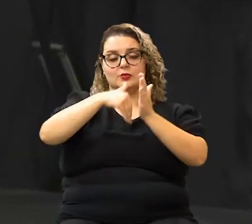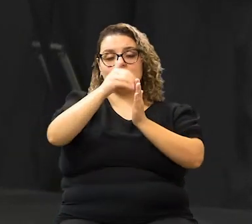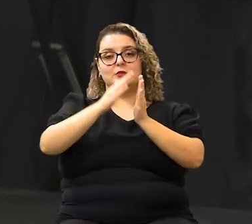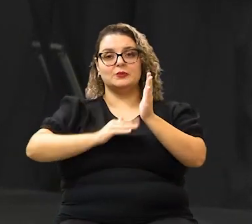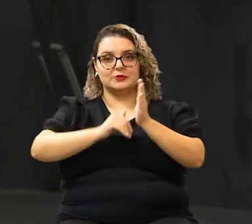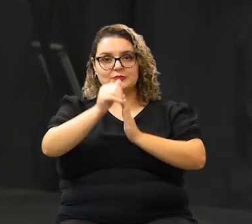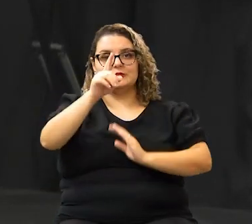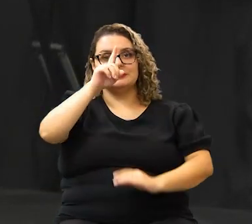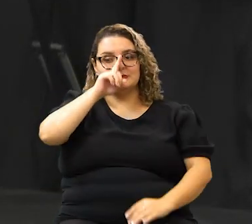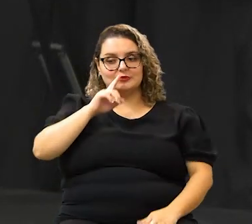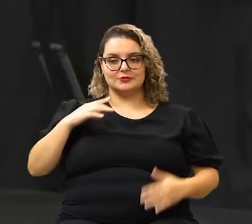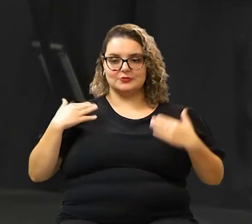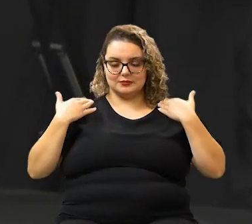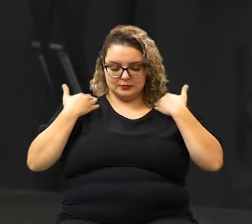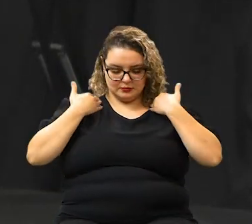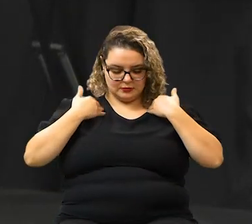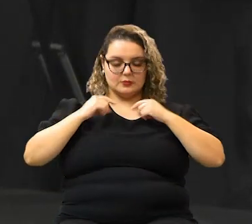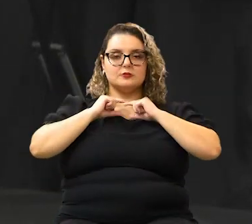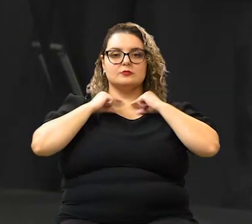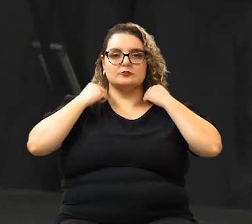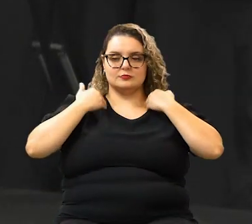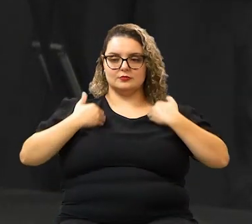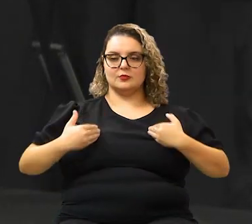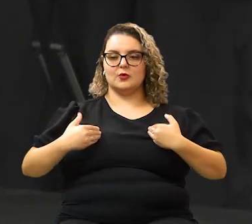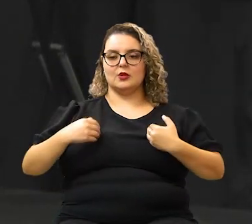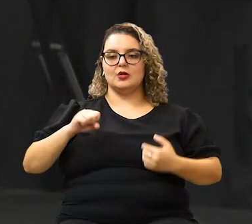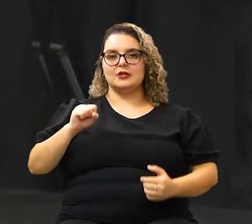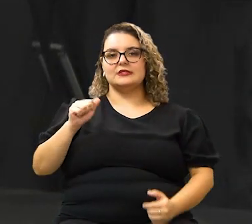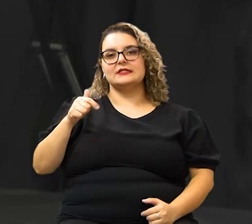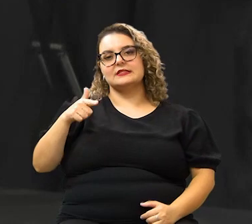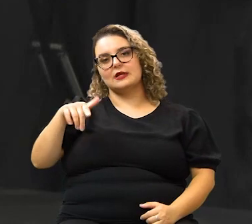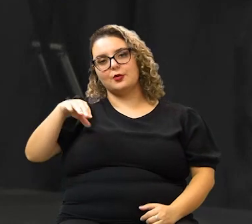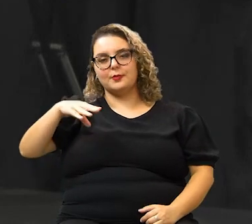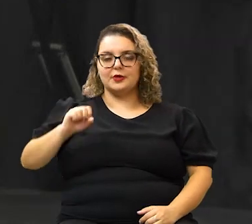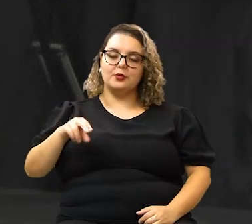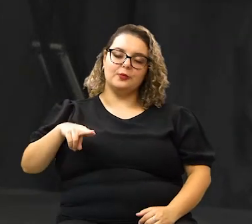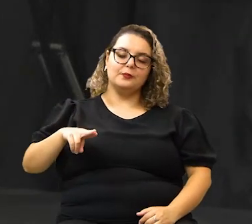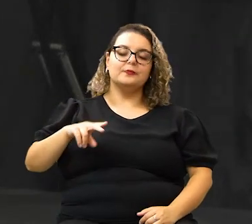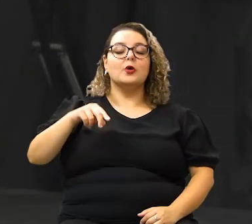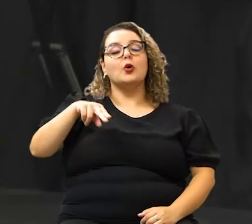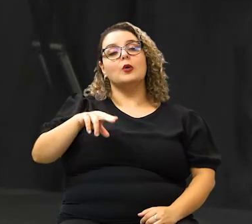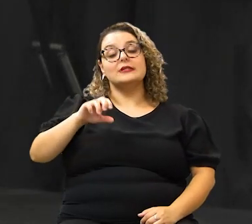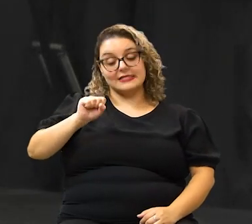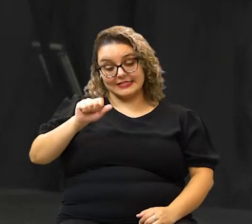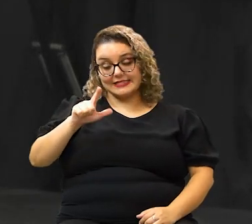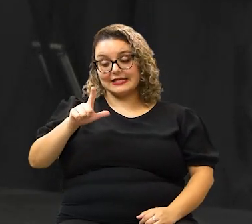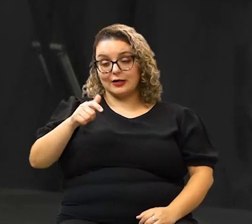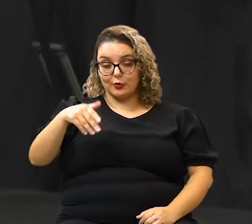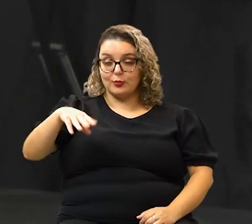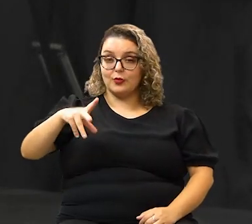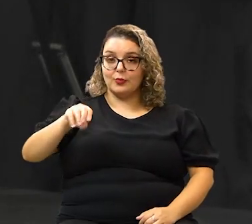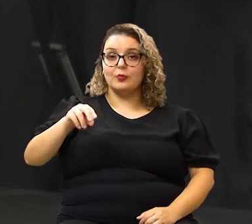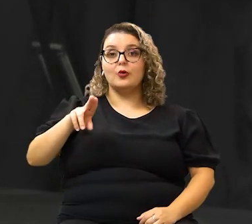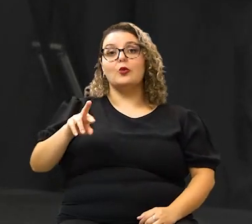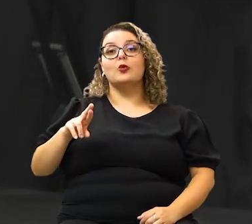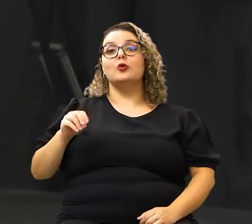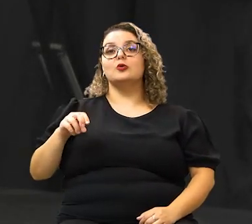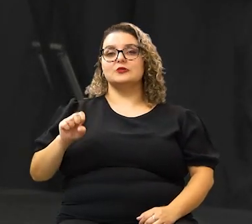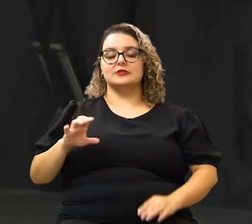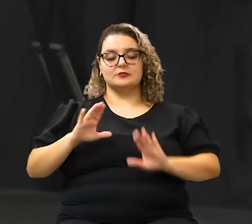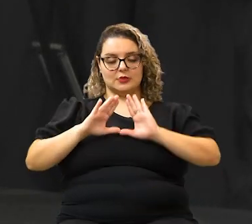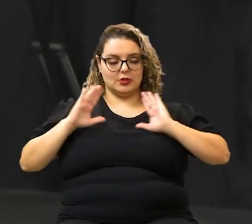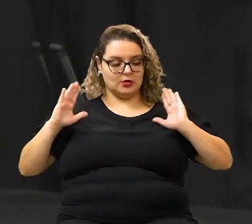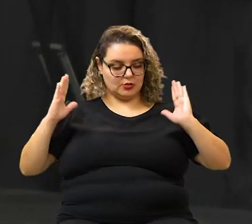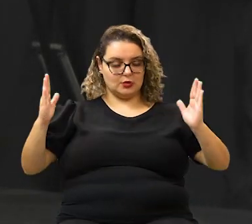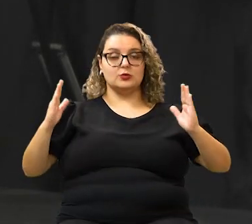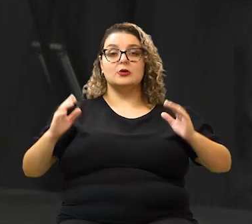mechas loiras. Hoje eu estou vestida com uma blusa salmão ou rosé para alguns. No meu fundo, nós temos aqui o estúdio do Na Casa